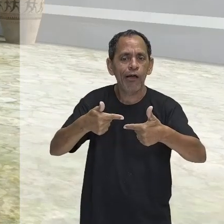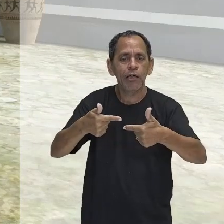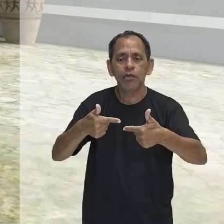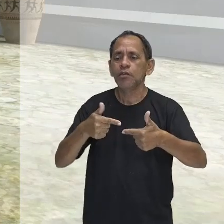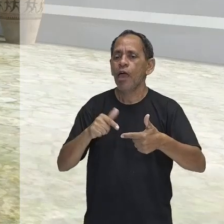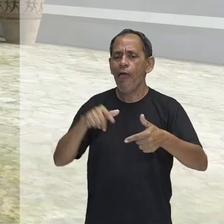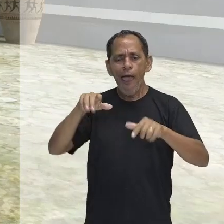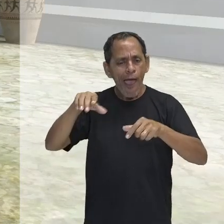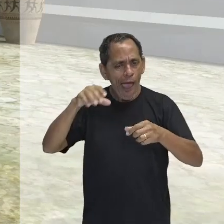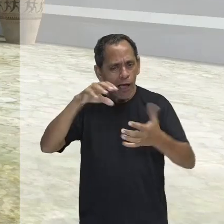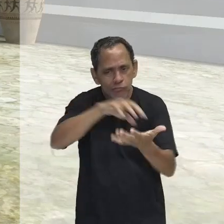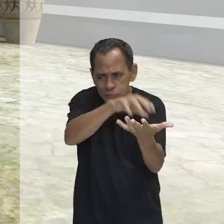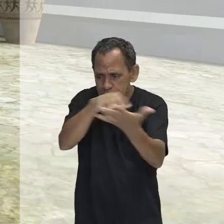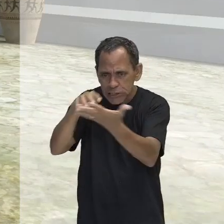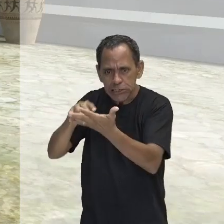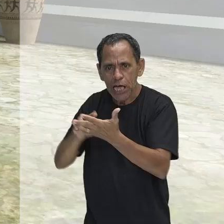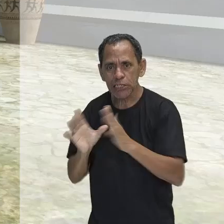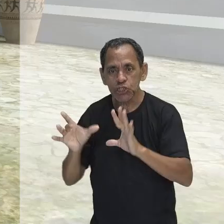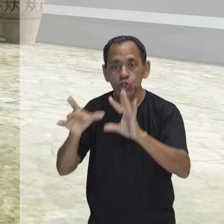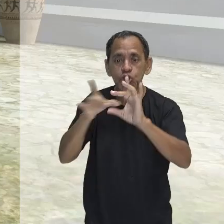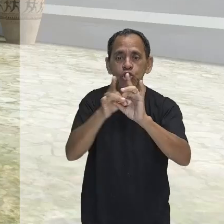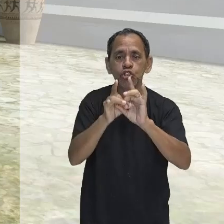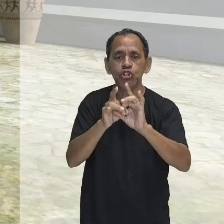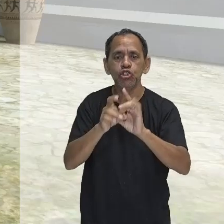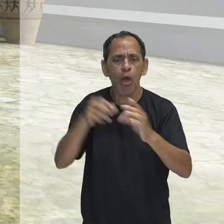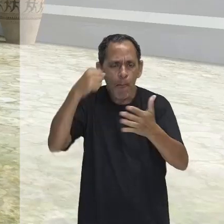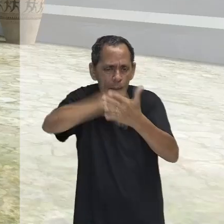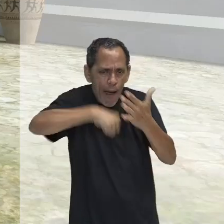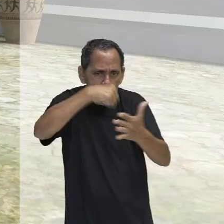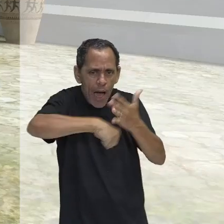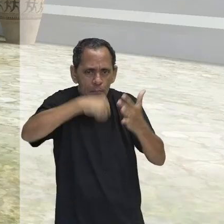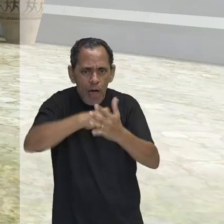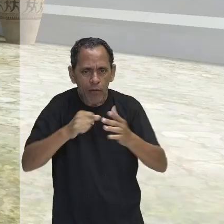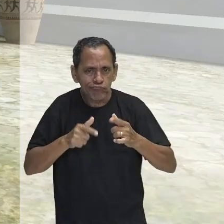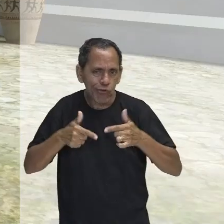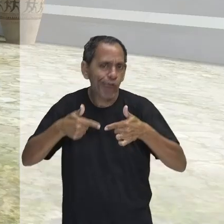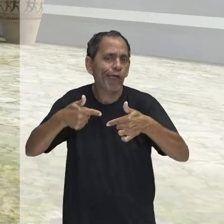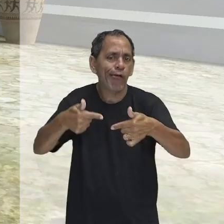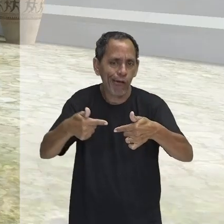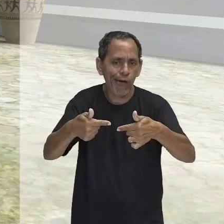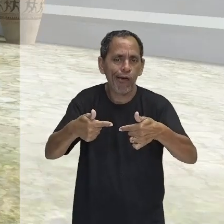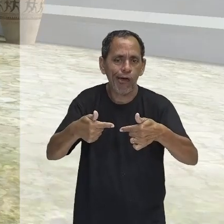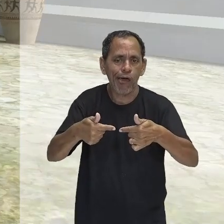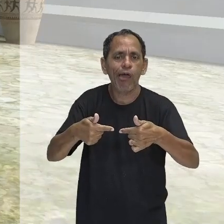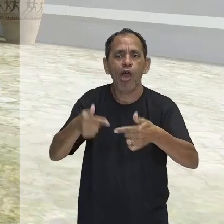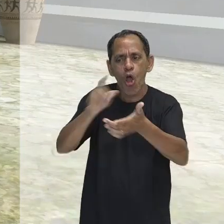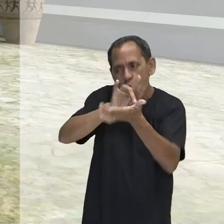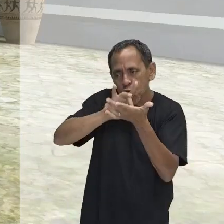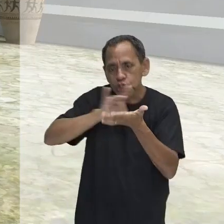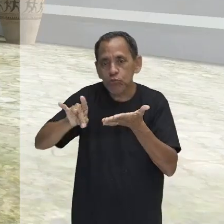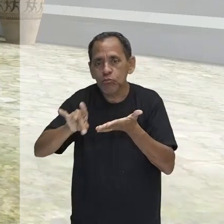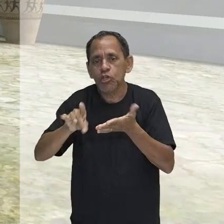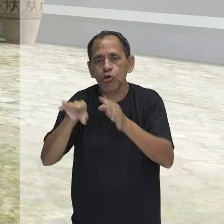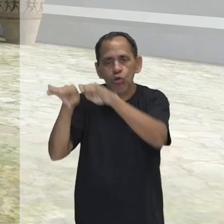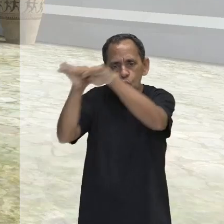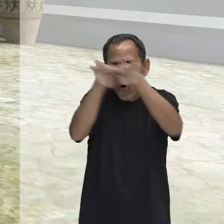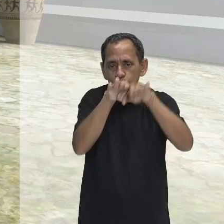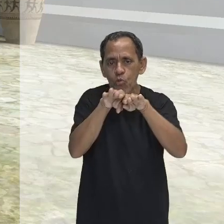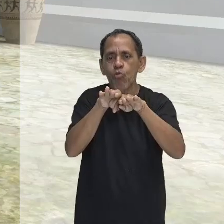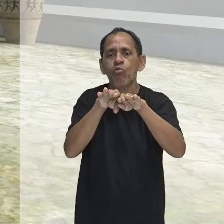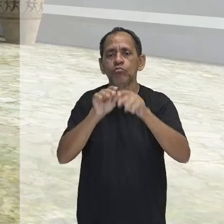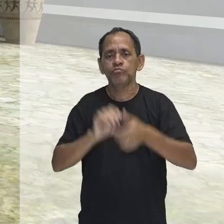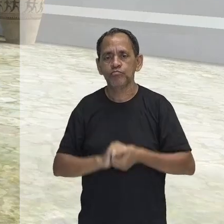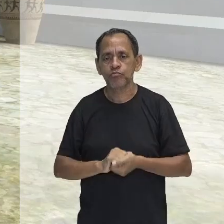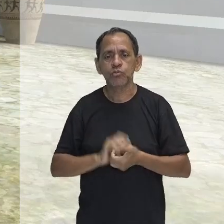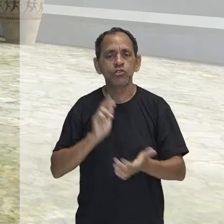uniam justamente para combater o inimigo em comum, como no caso das guerras médicas